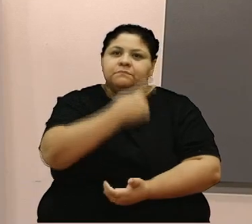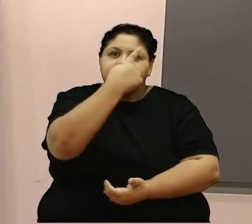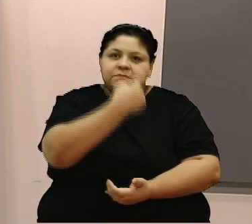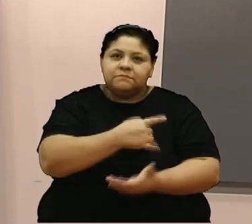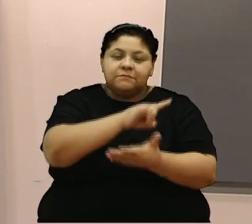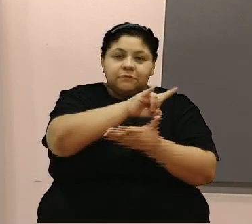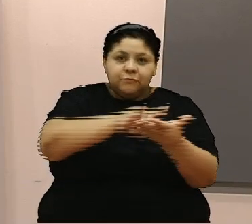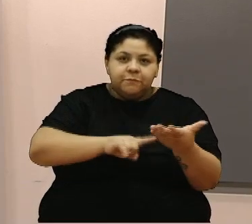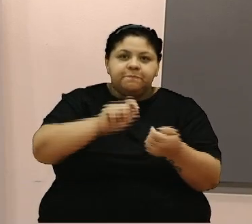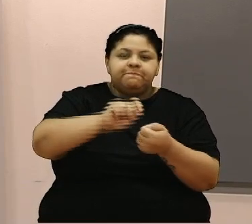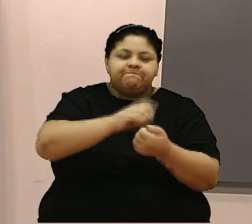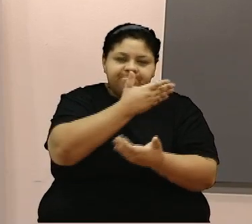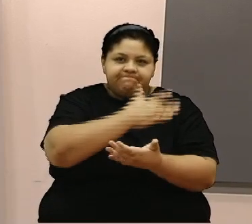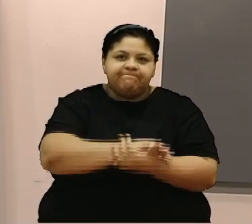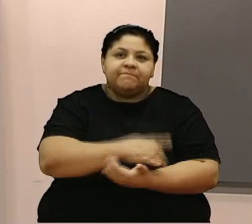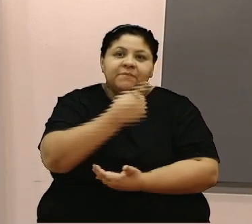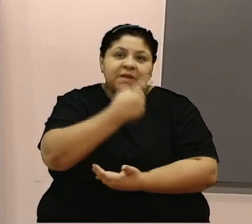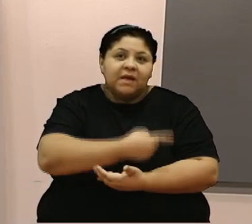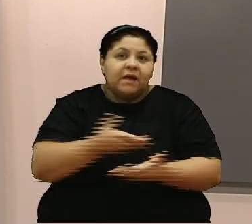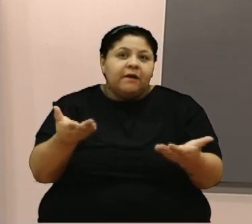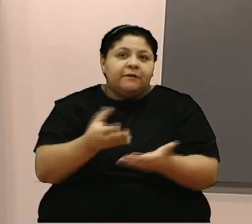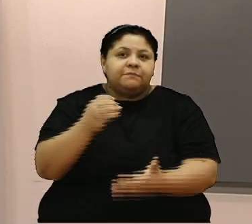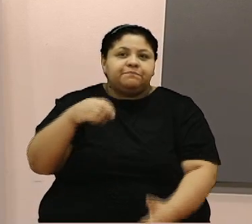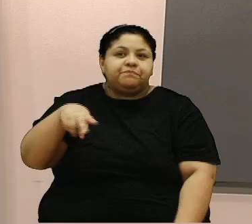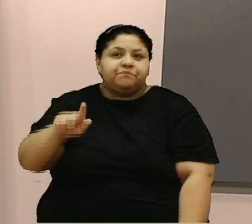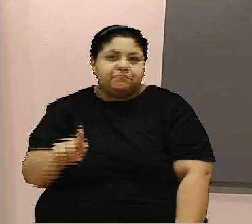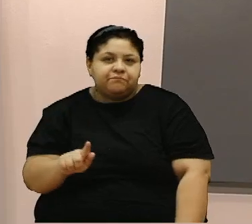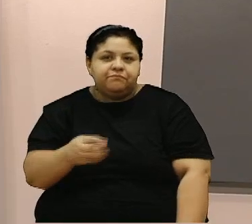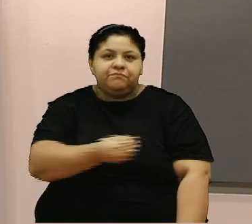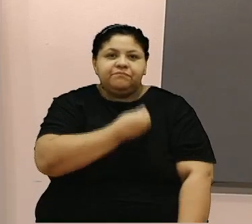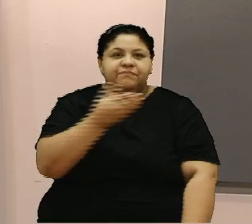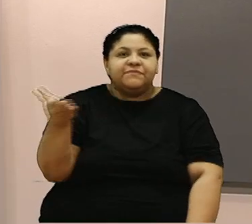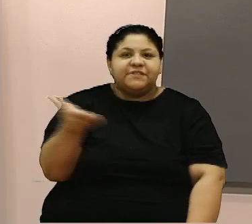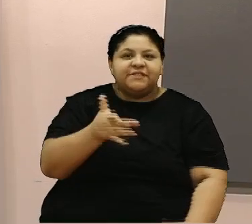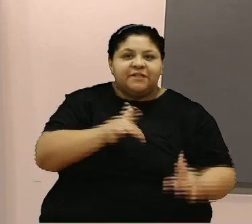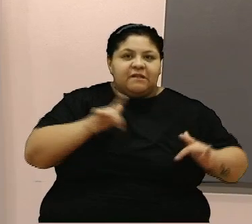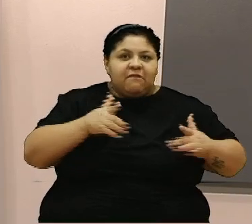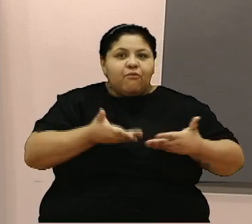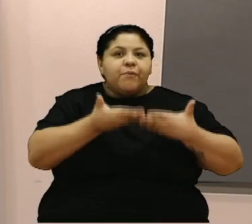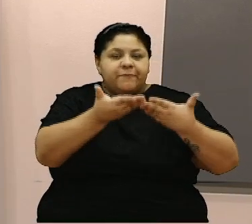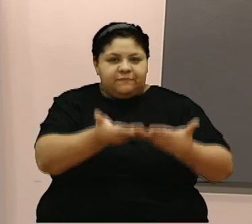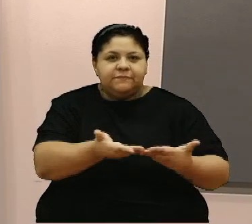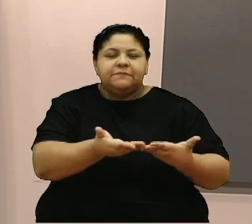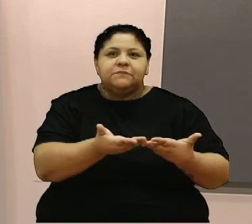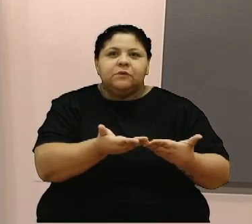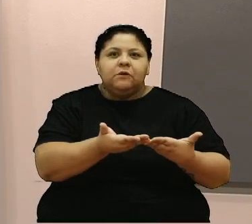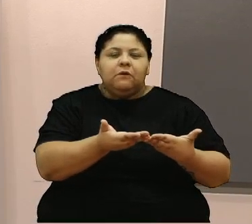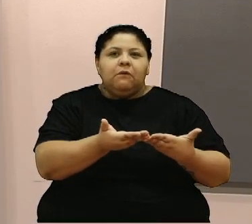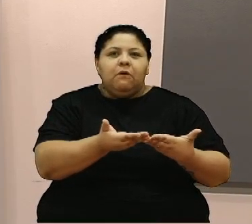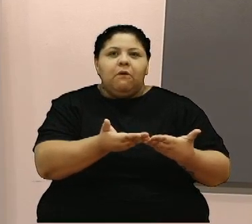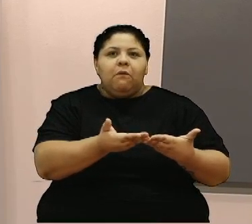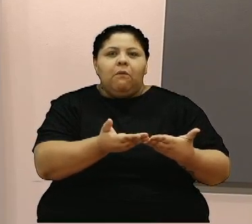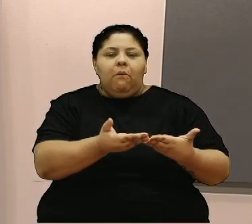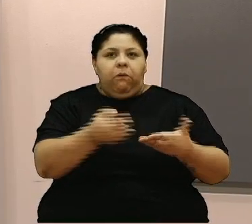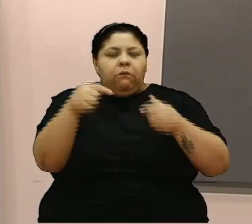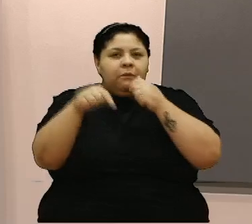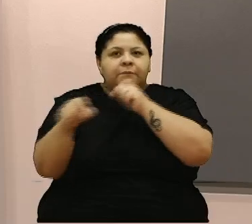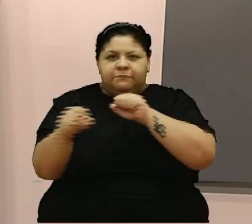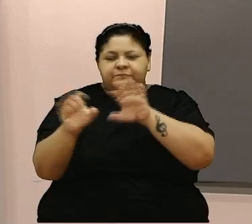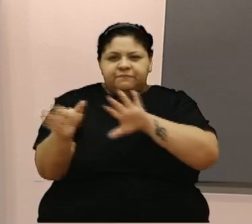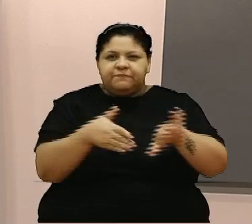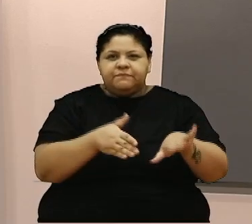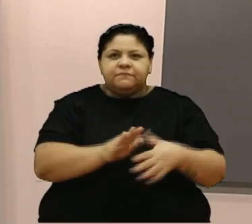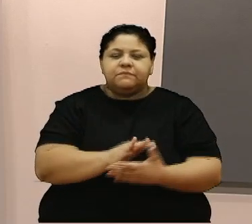que a gente fez. Essa é a atual ONG Vida agora, essas são as voluntárias da ONG Vida, e aí é onde eu quero chegar. Pode passar